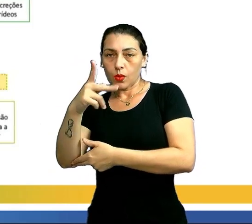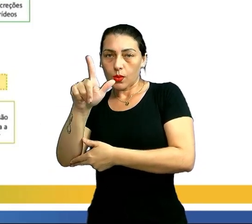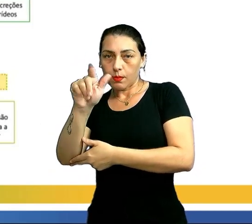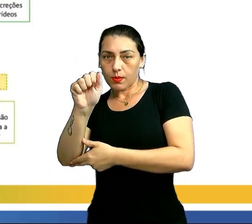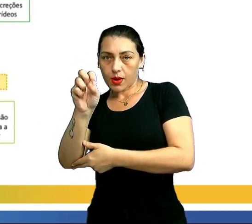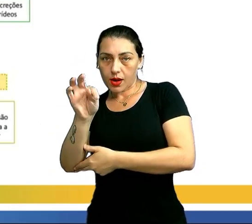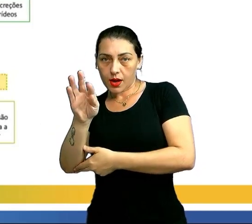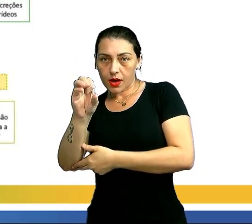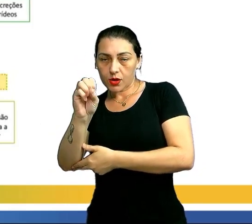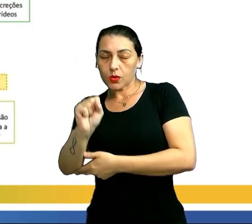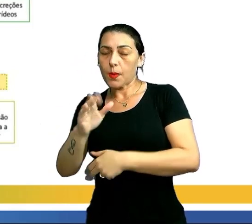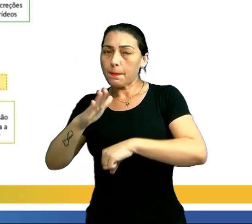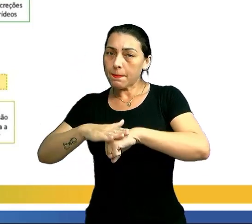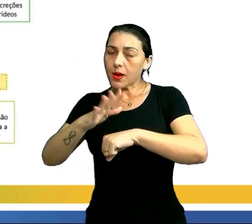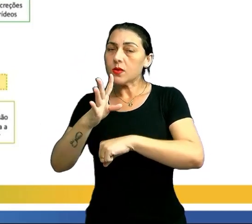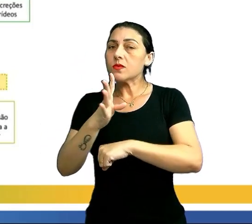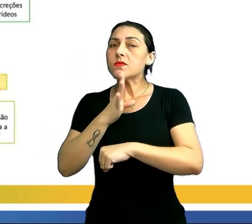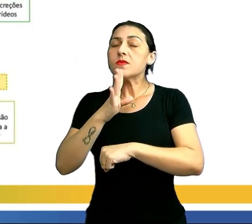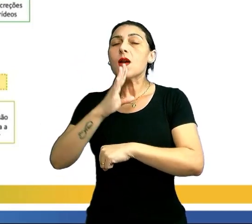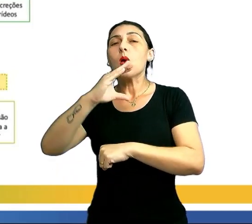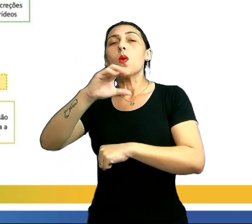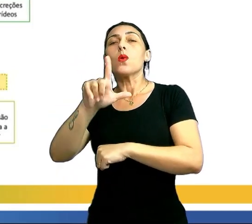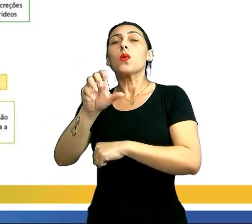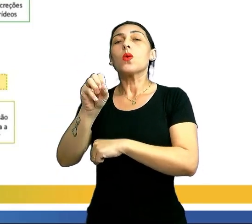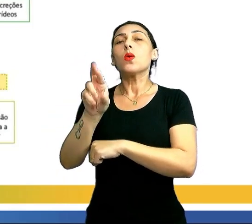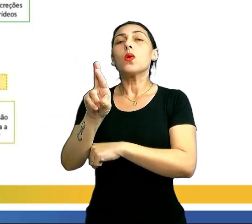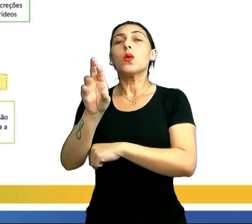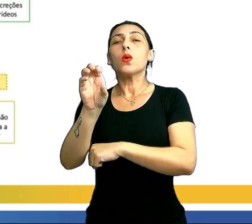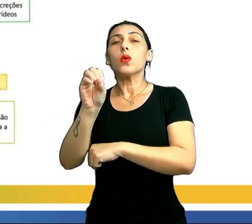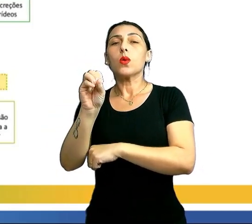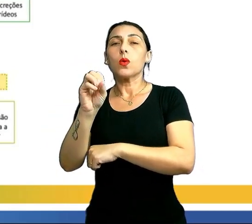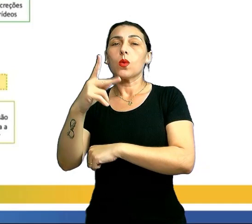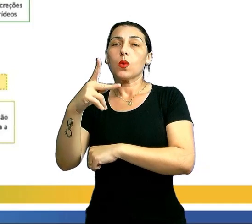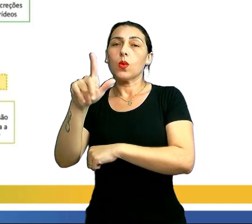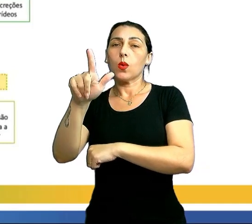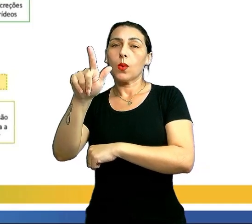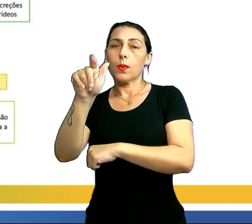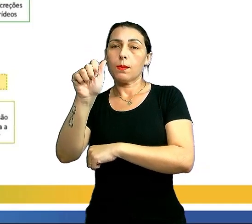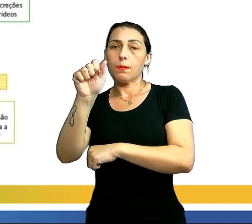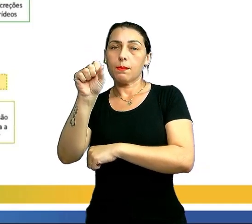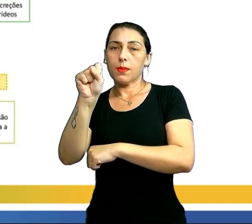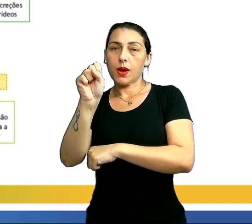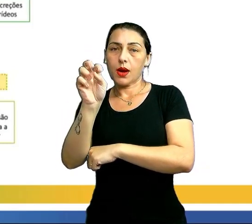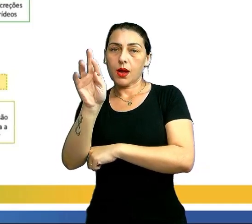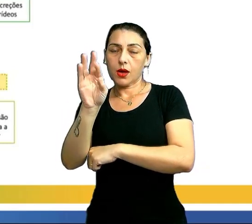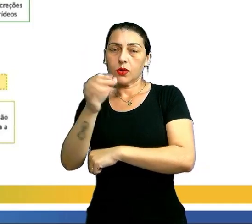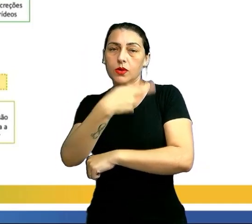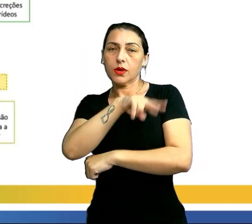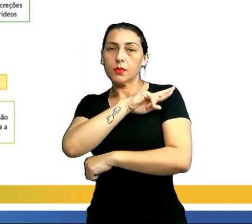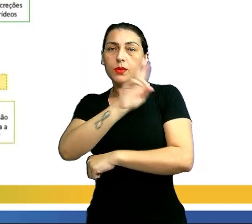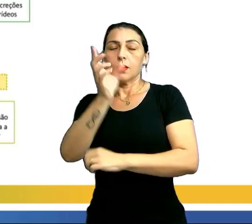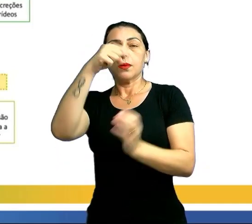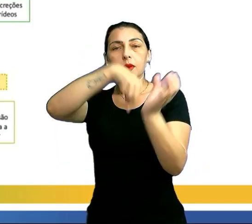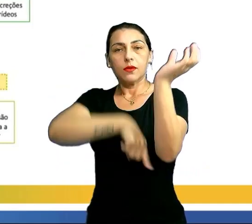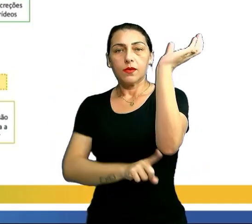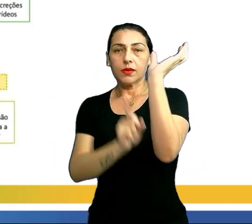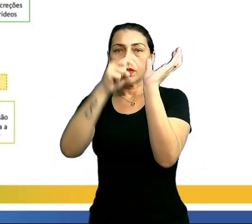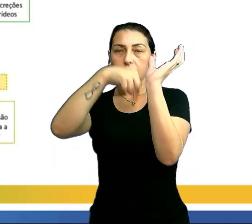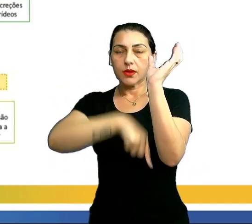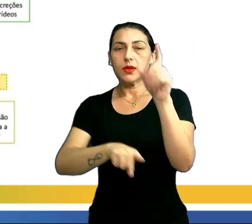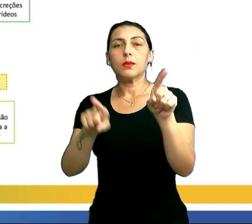mais conhecido é o cloroplasto, aquele que faz a fotossíntese. E